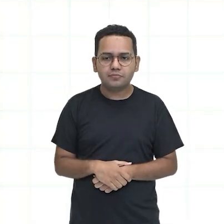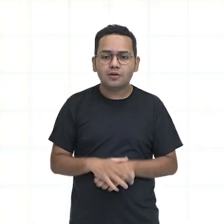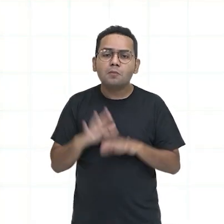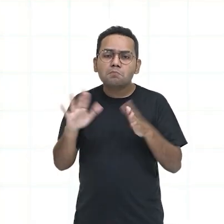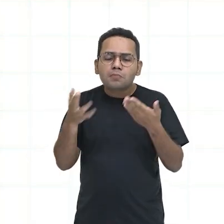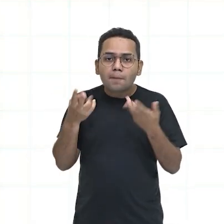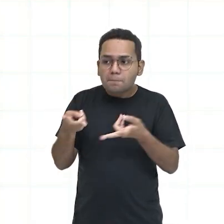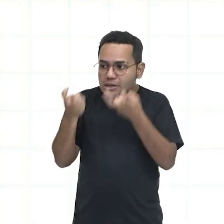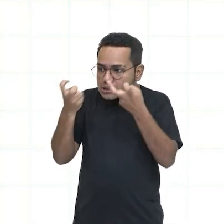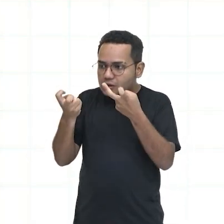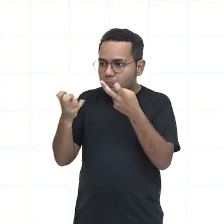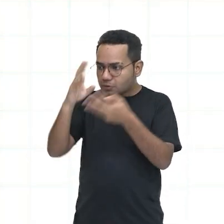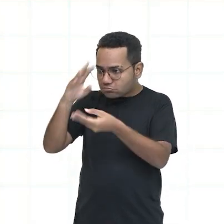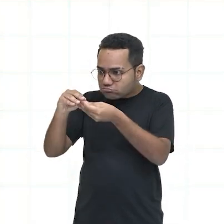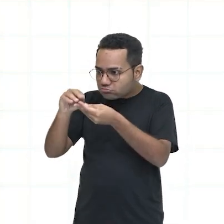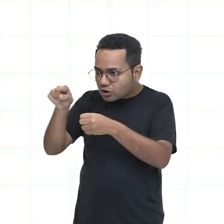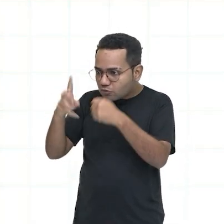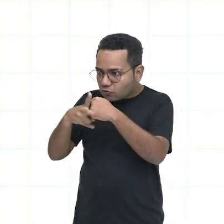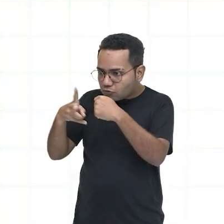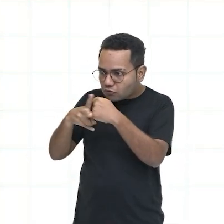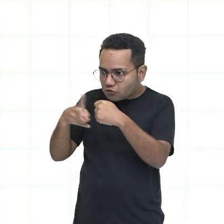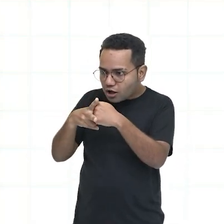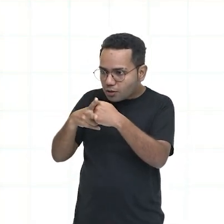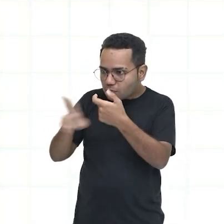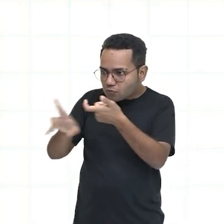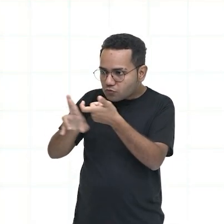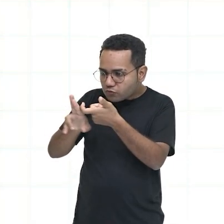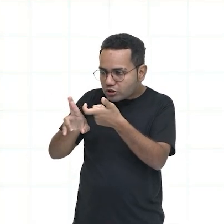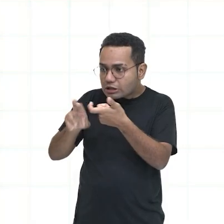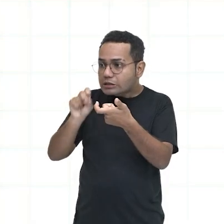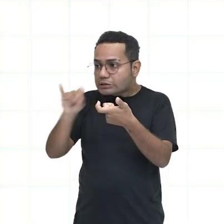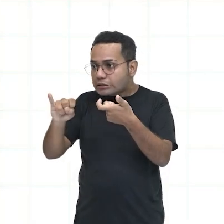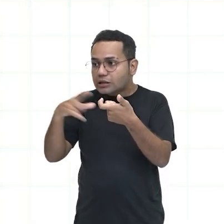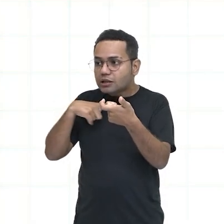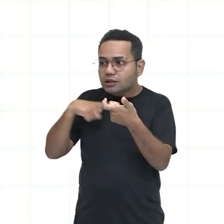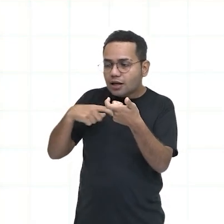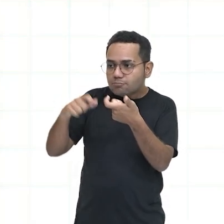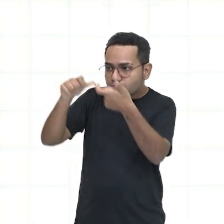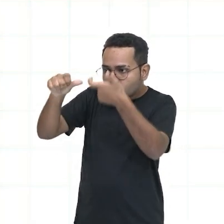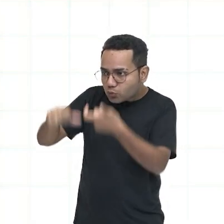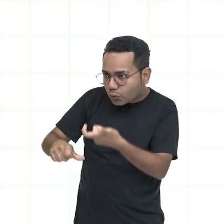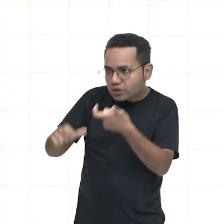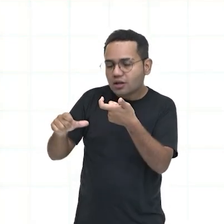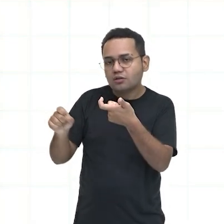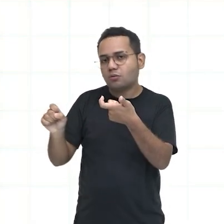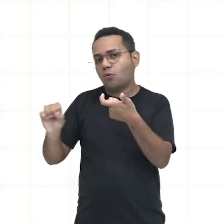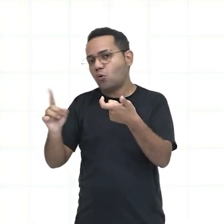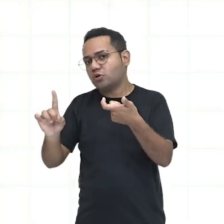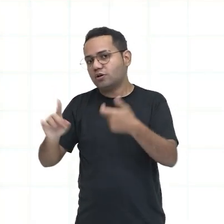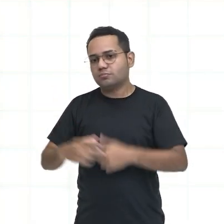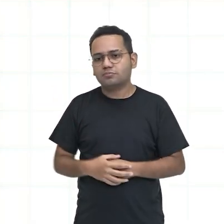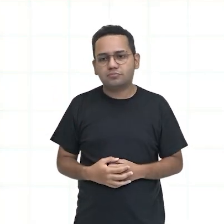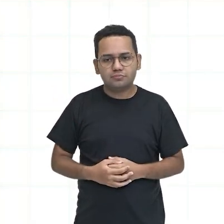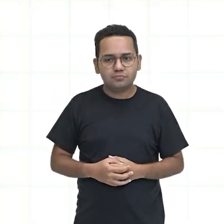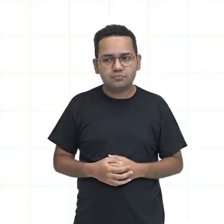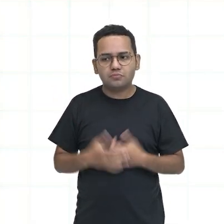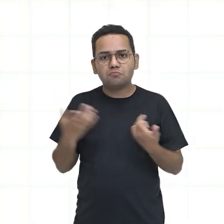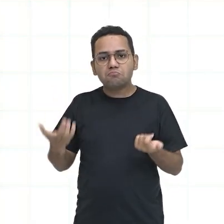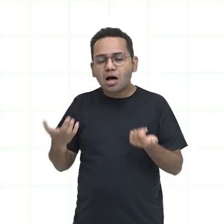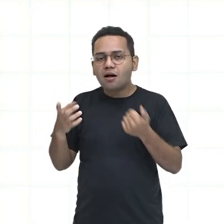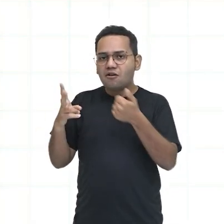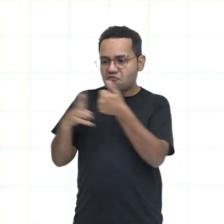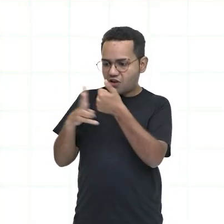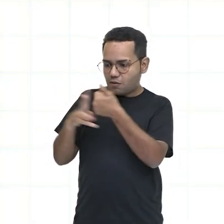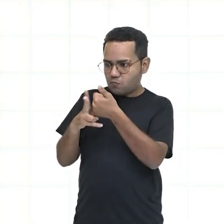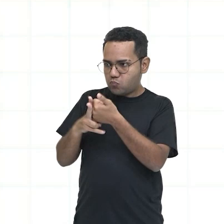um verbo no infinitivo na língua inglesa é saber se ele foi conjugado ou não. Verbos no infinitivo não estão conjugados a